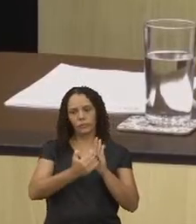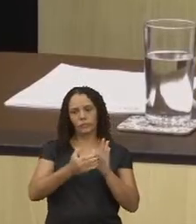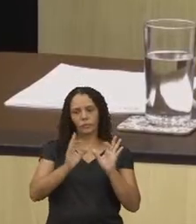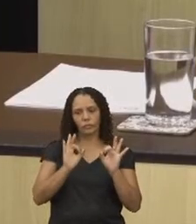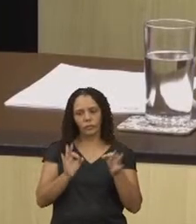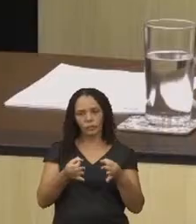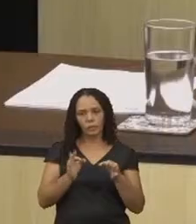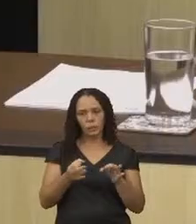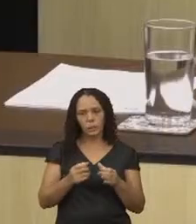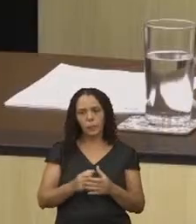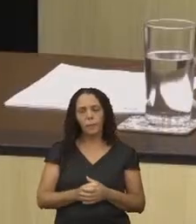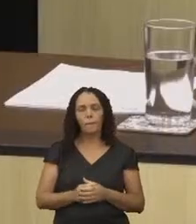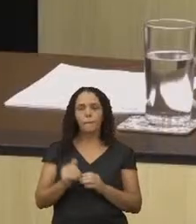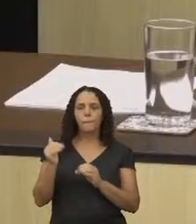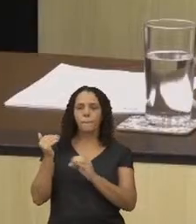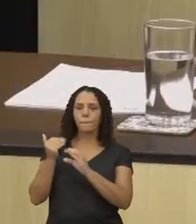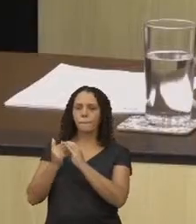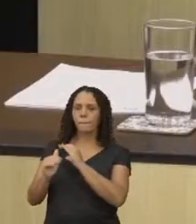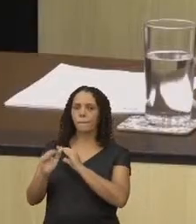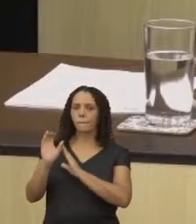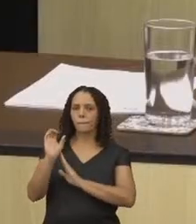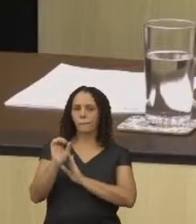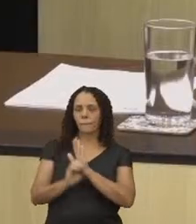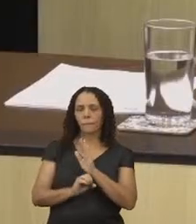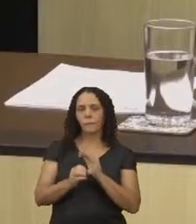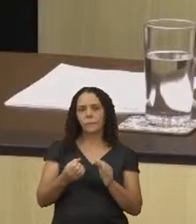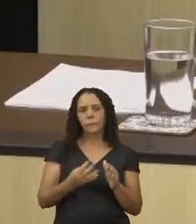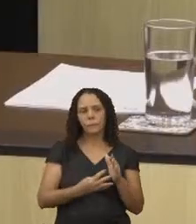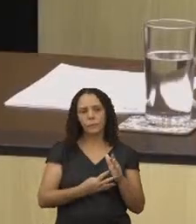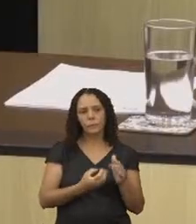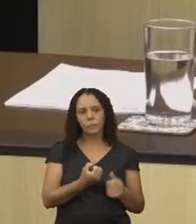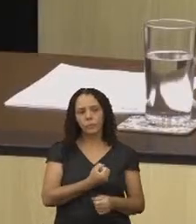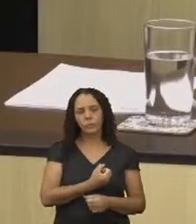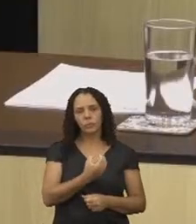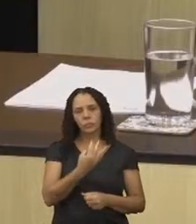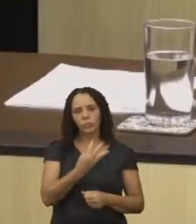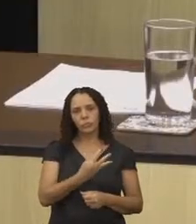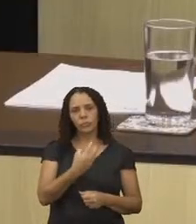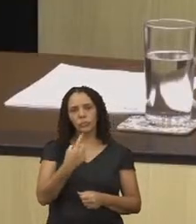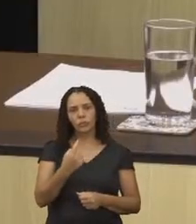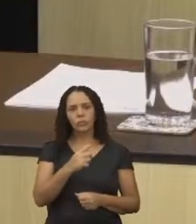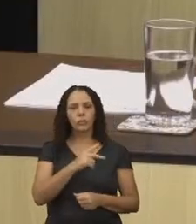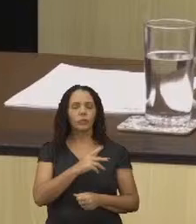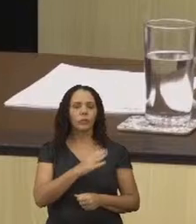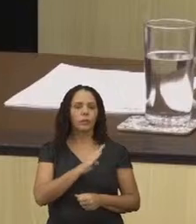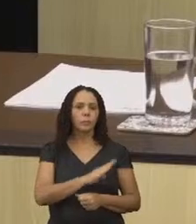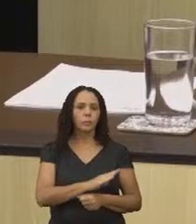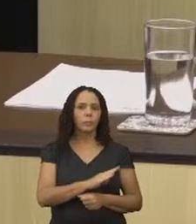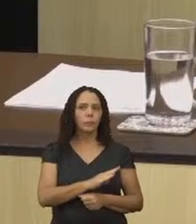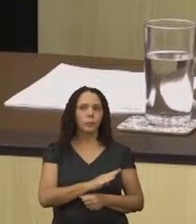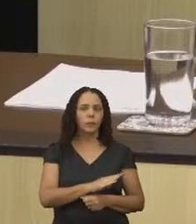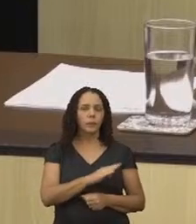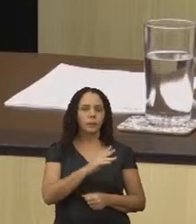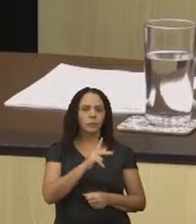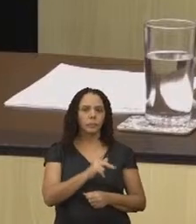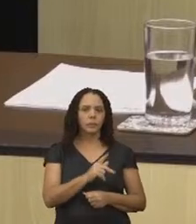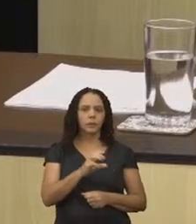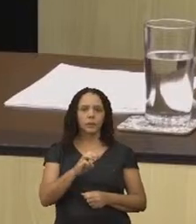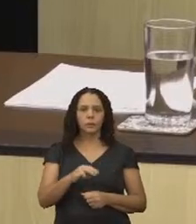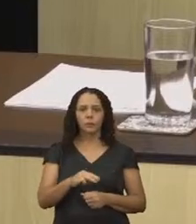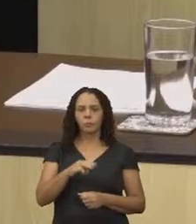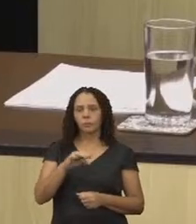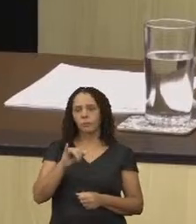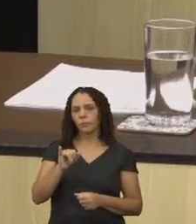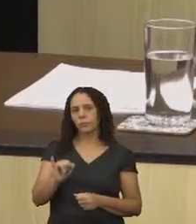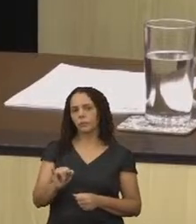formalidades regimentais, seja encaminhado ofício ao 41º BPMI, Batalhão de Polícia Militar do